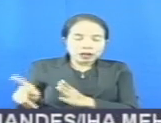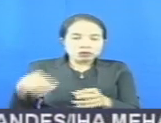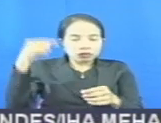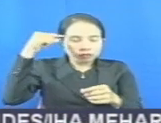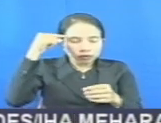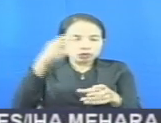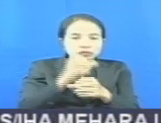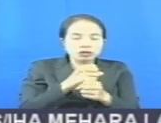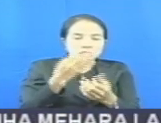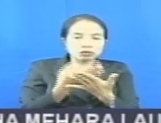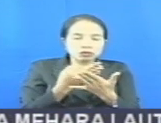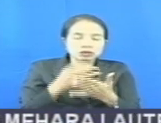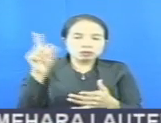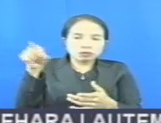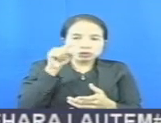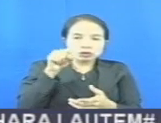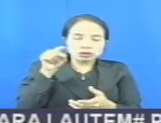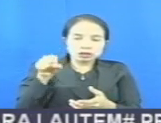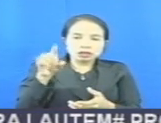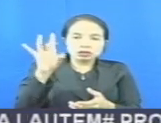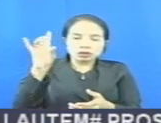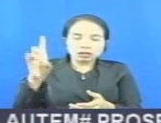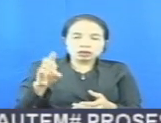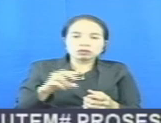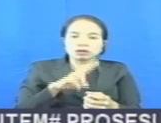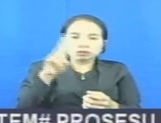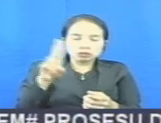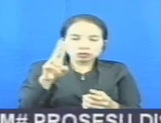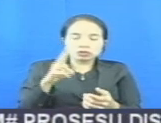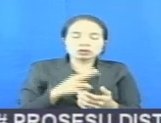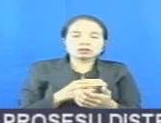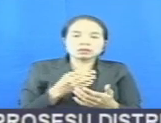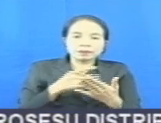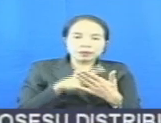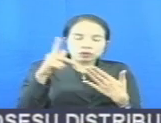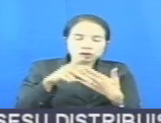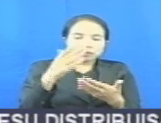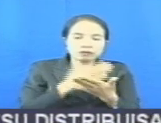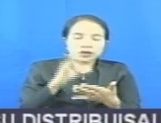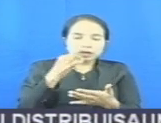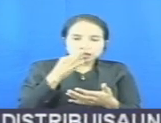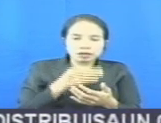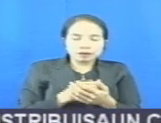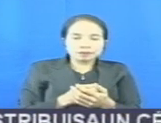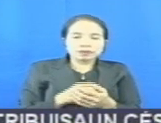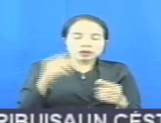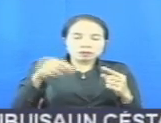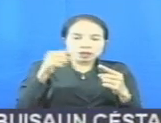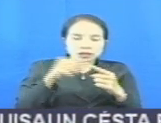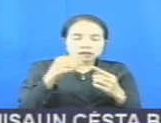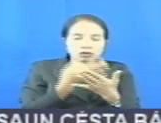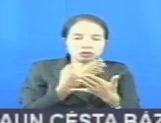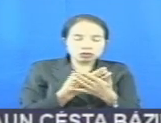cento rito, o se cada ministério, ba financia o programa Cesta Básica. Daniel Dehan, o Anjira orçamento cada